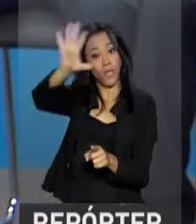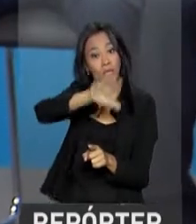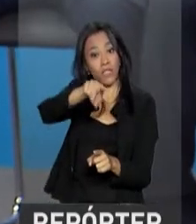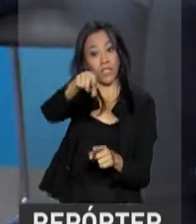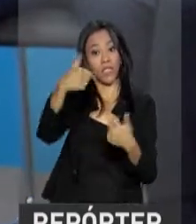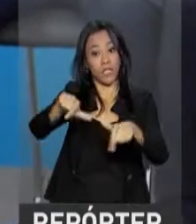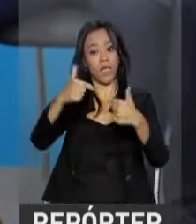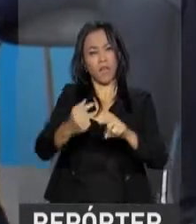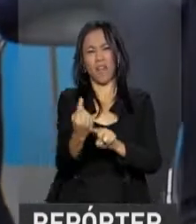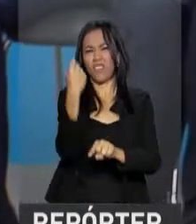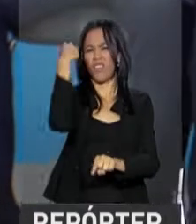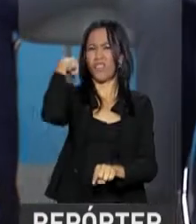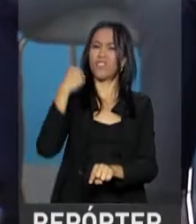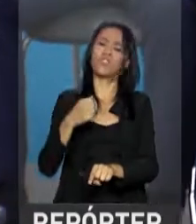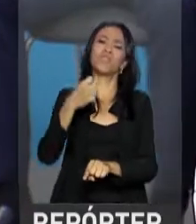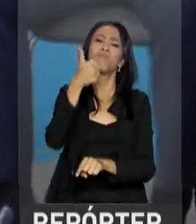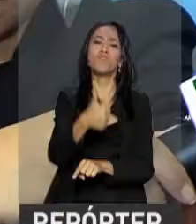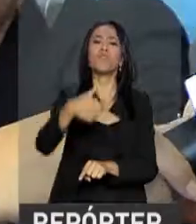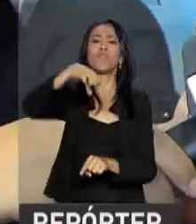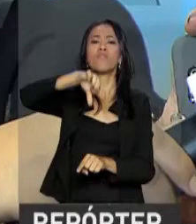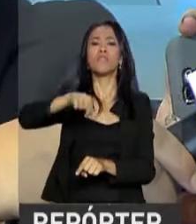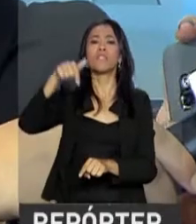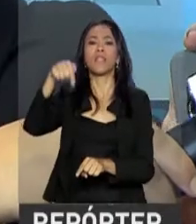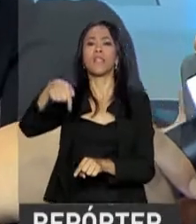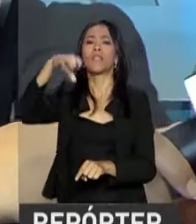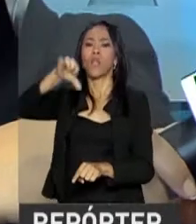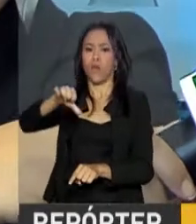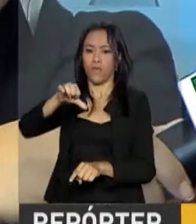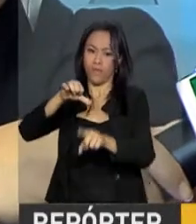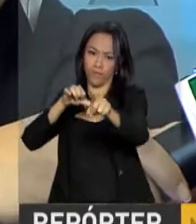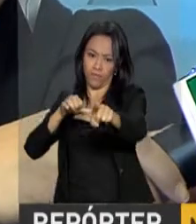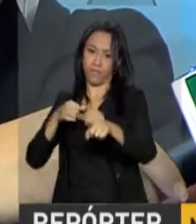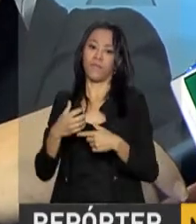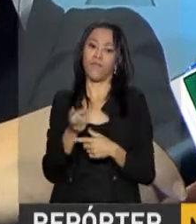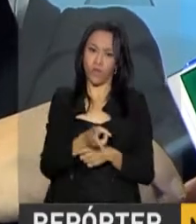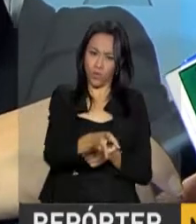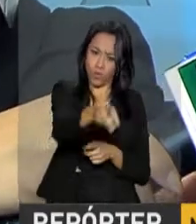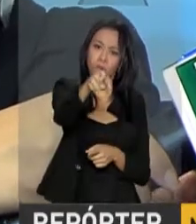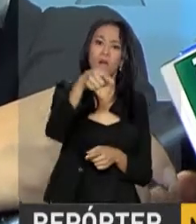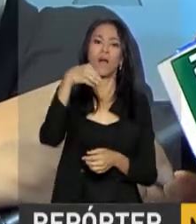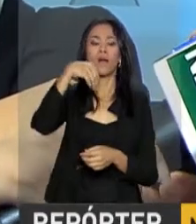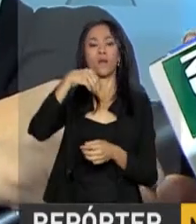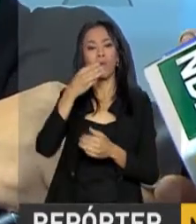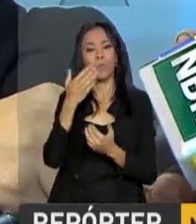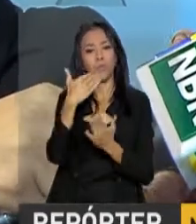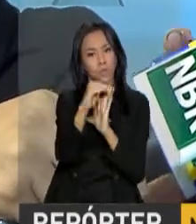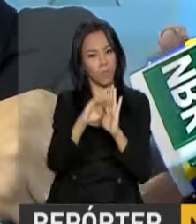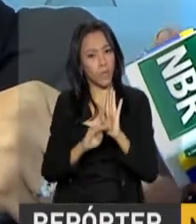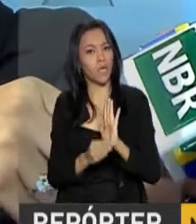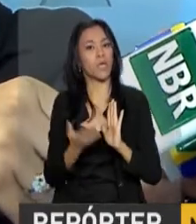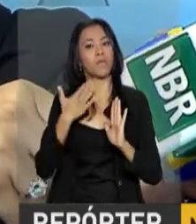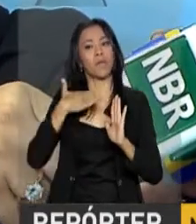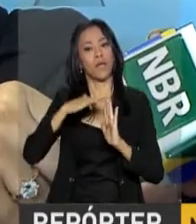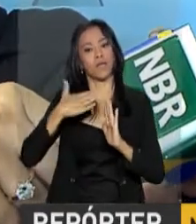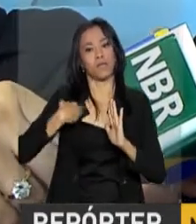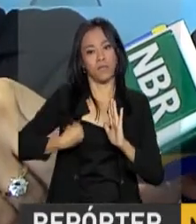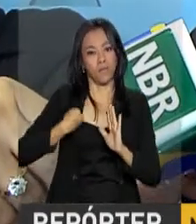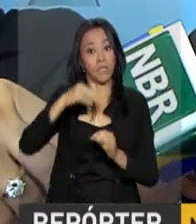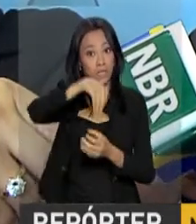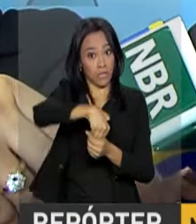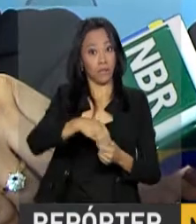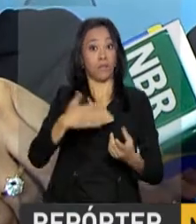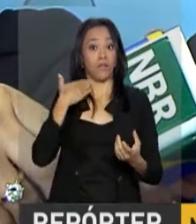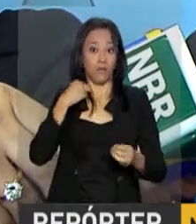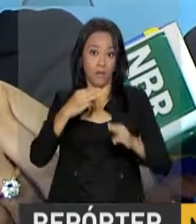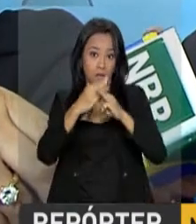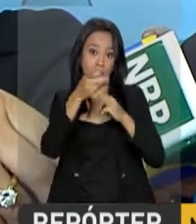Econômica desde 1979. Nós vamos continuar nos grandes programas como Minha Casa Minha Vida, como